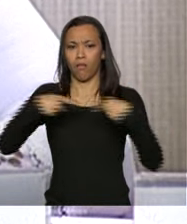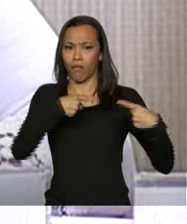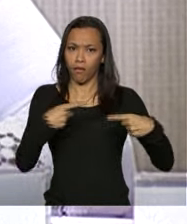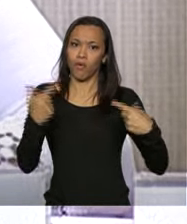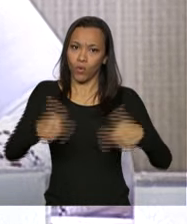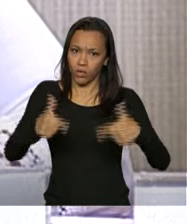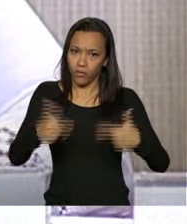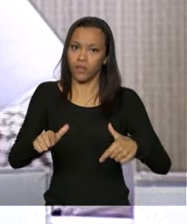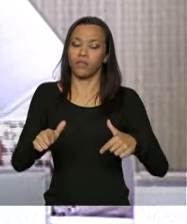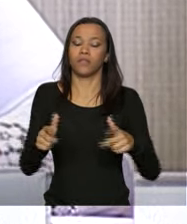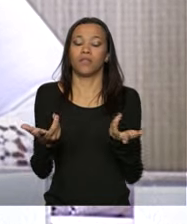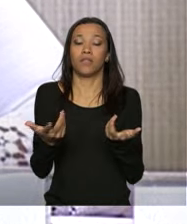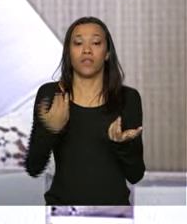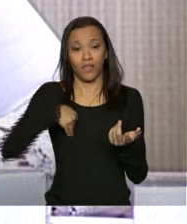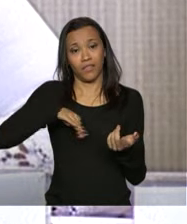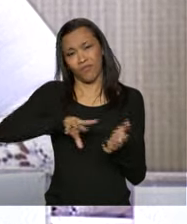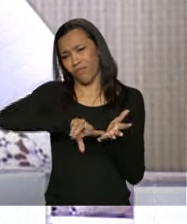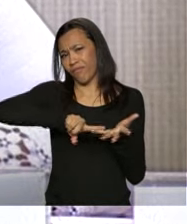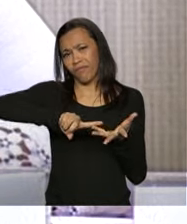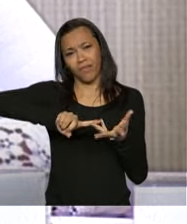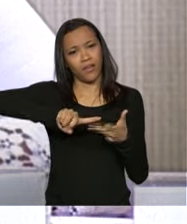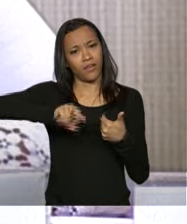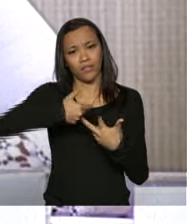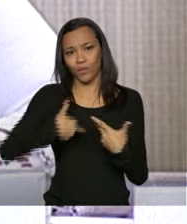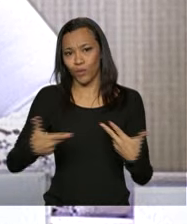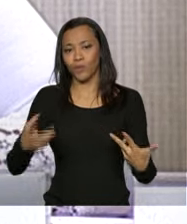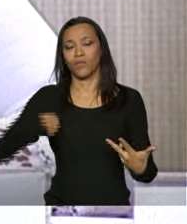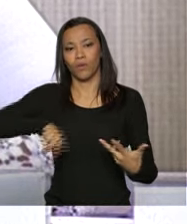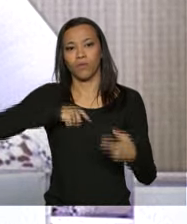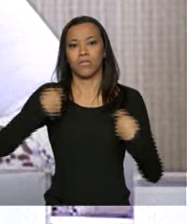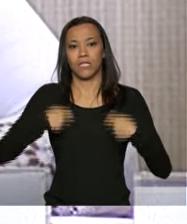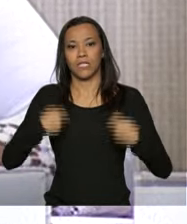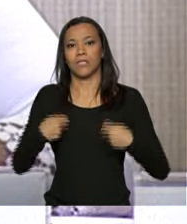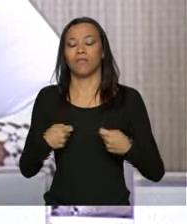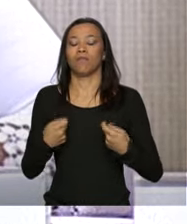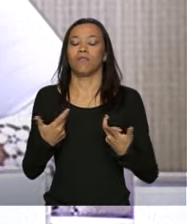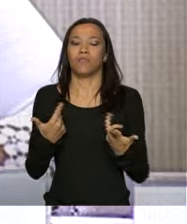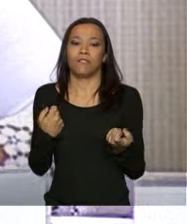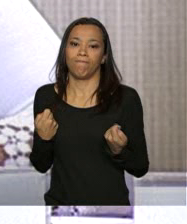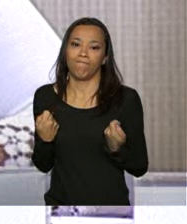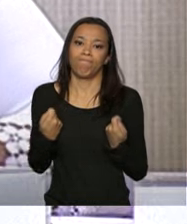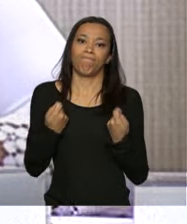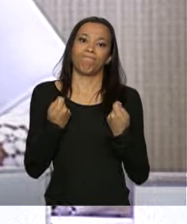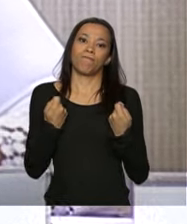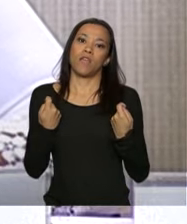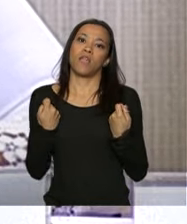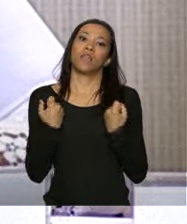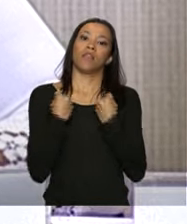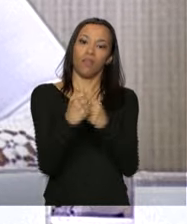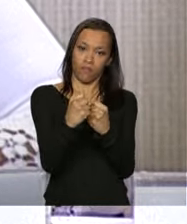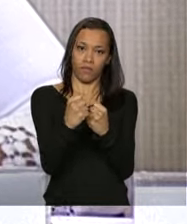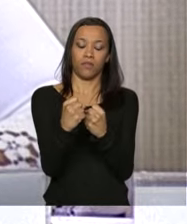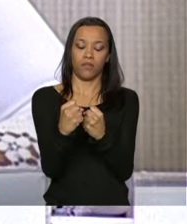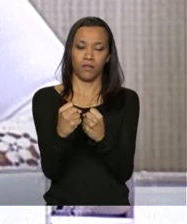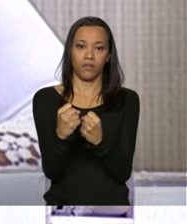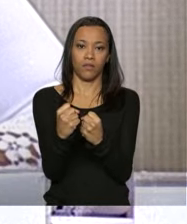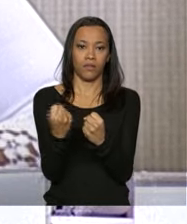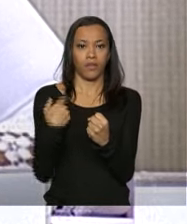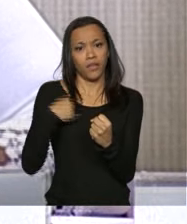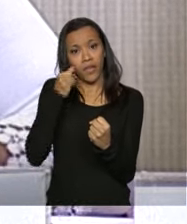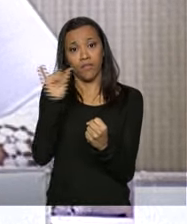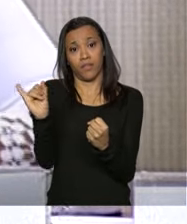temos mesmo eh que enfrentar eh eh para eh a eh prevenir eh